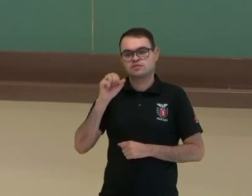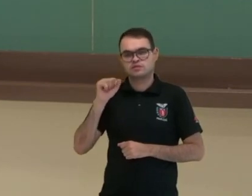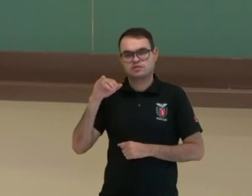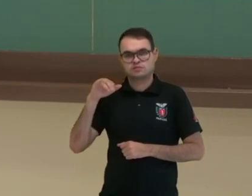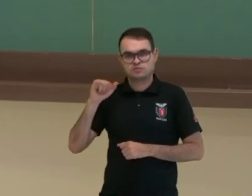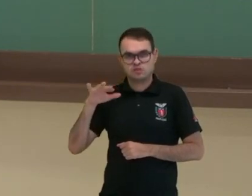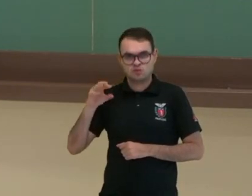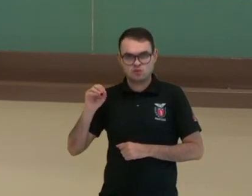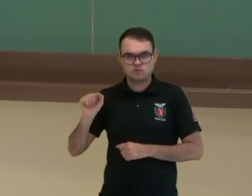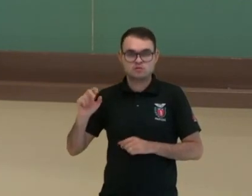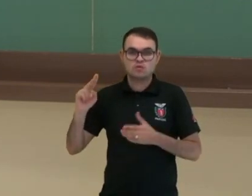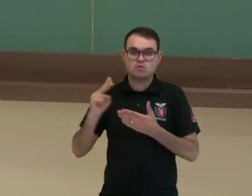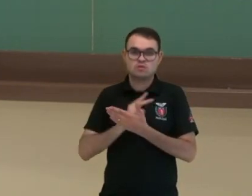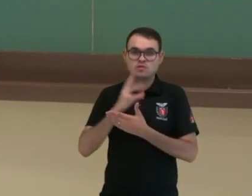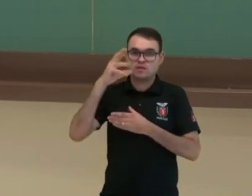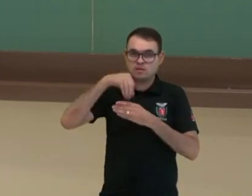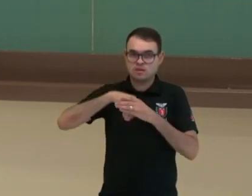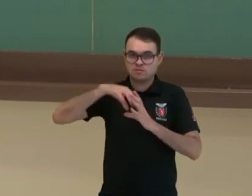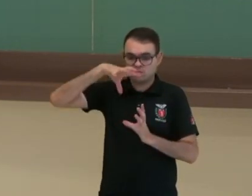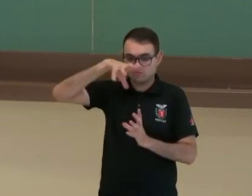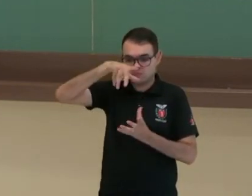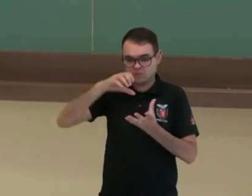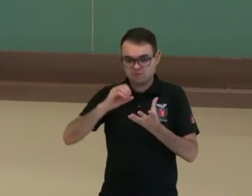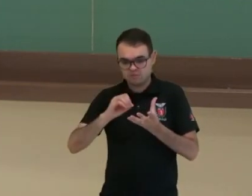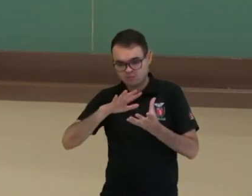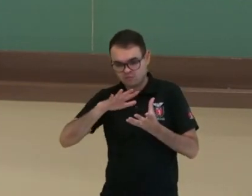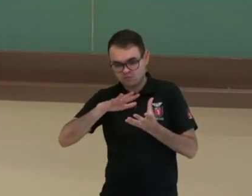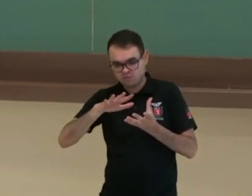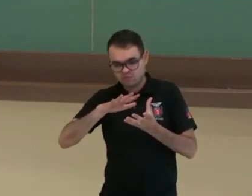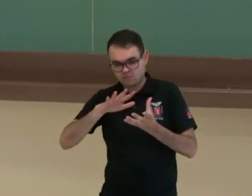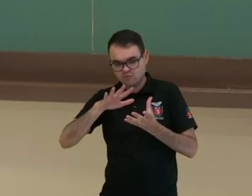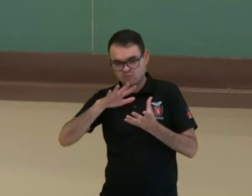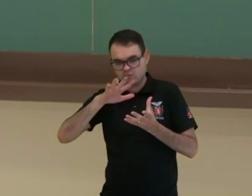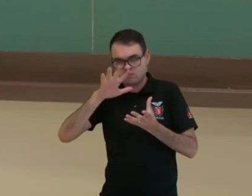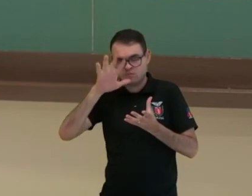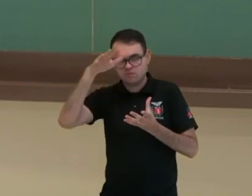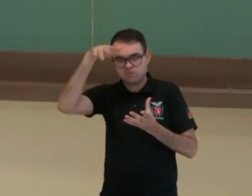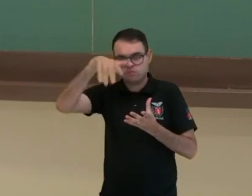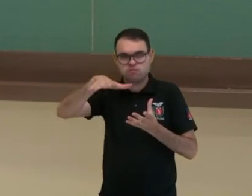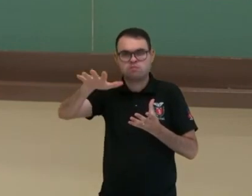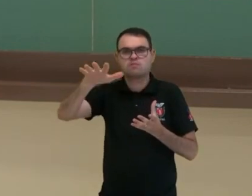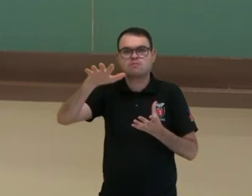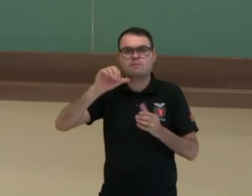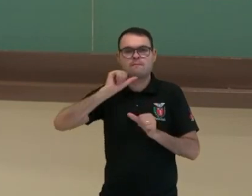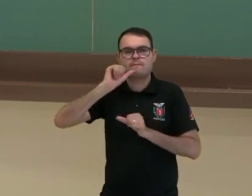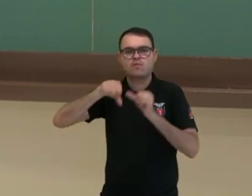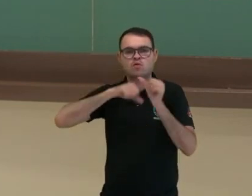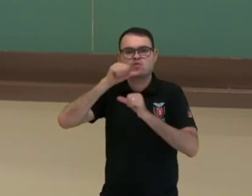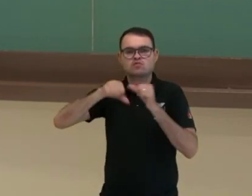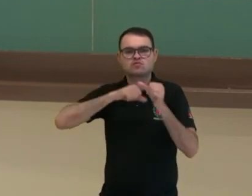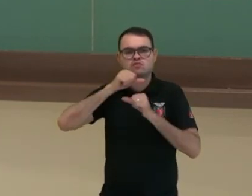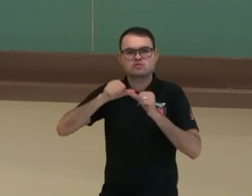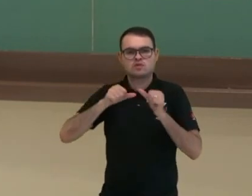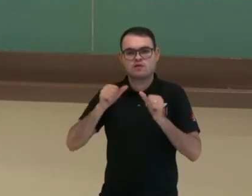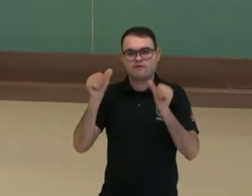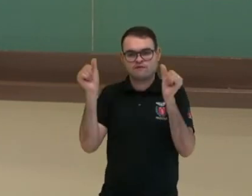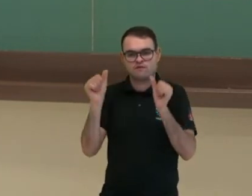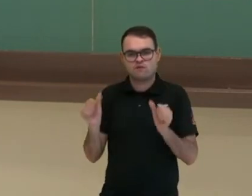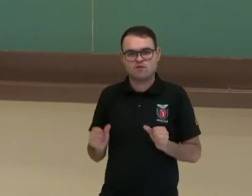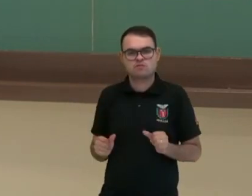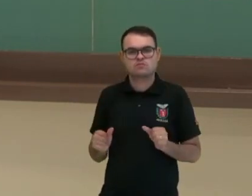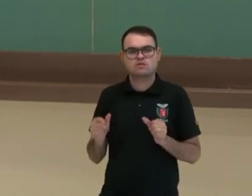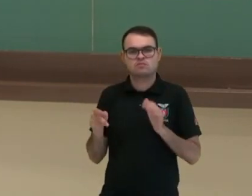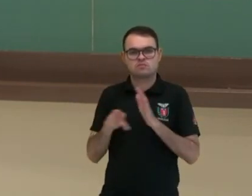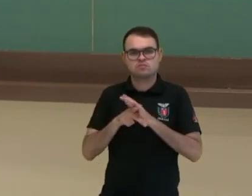do nosso planeta para fora, nas camadas internas da Terra, alterando a forma significativa